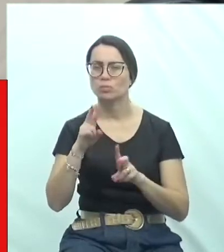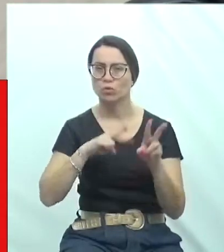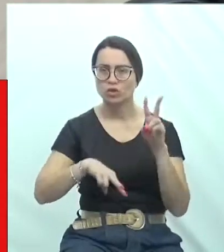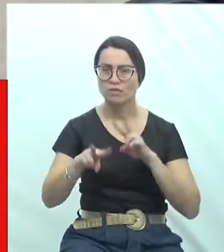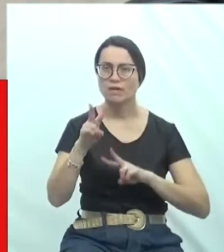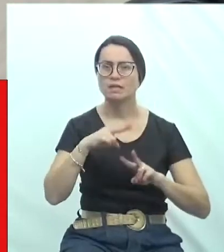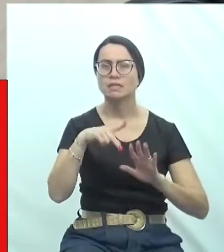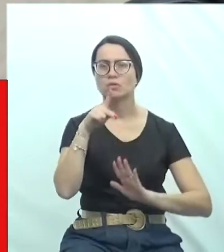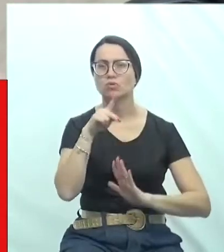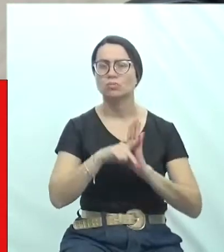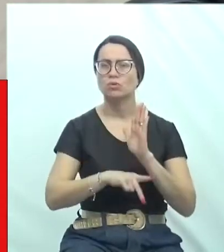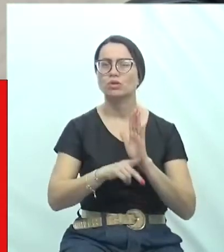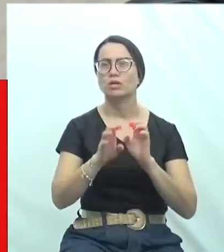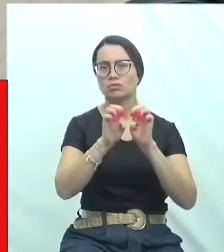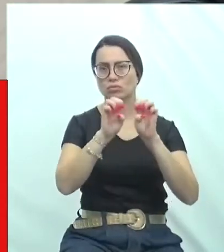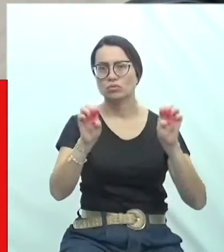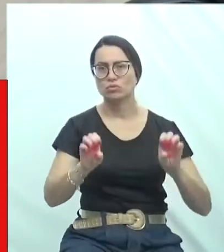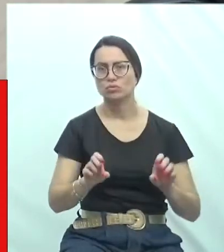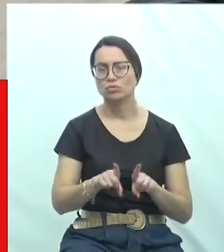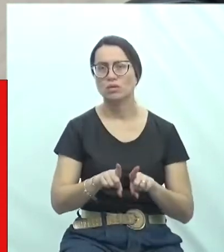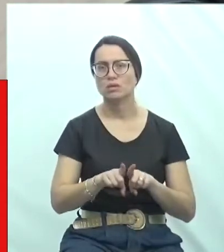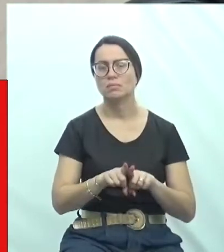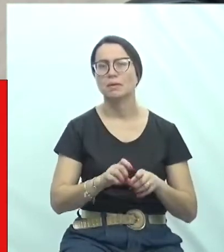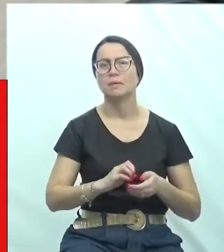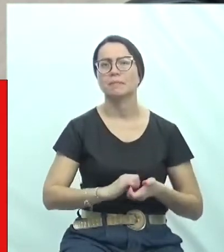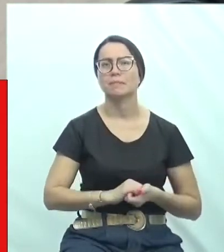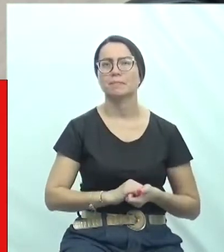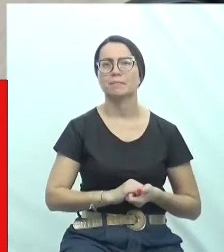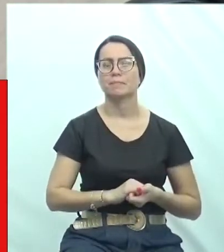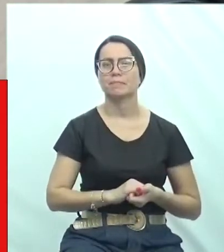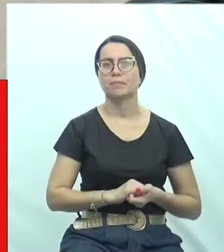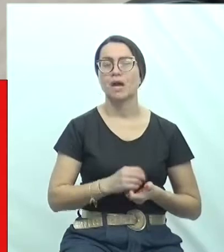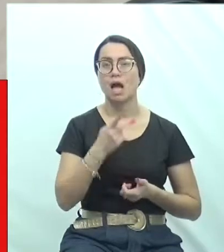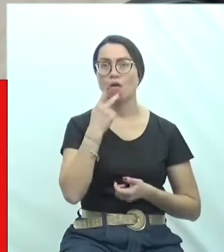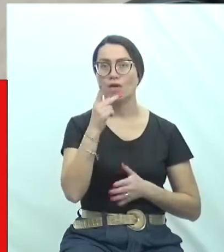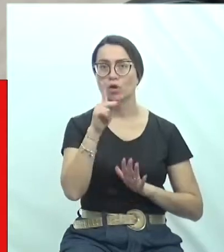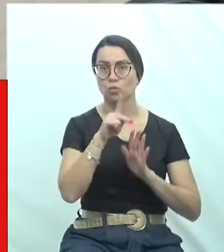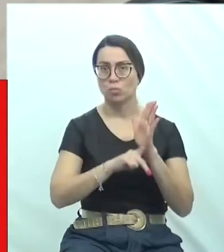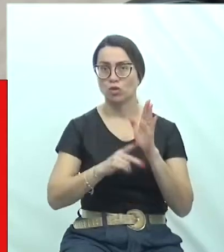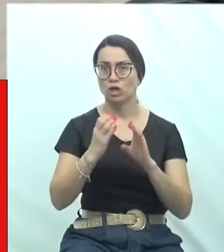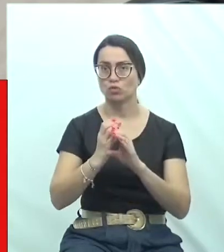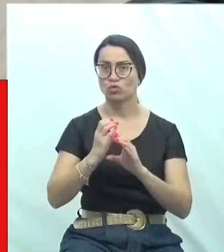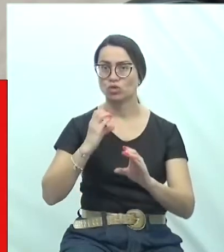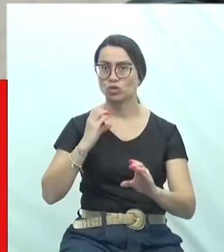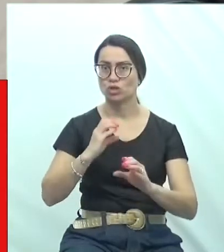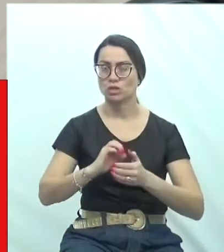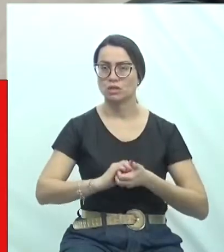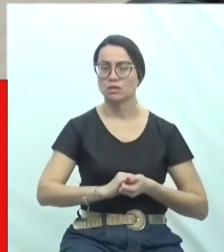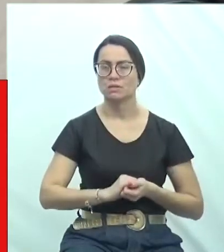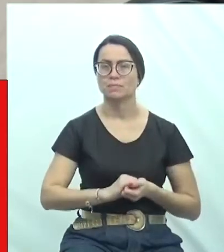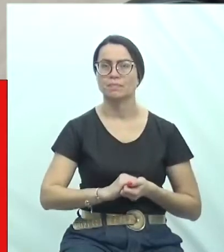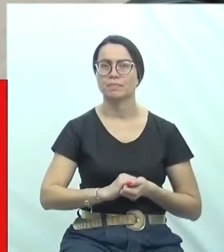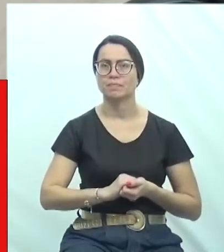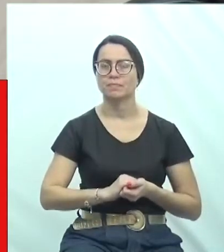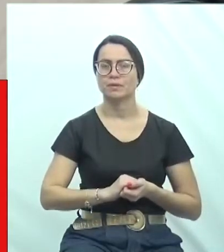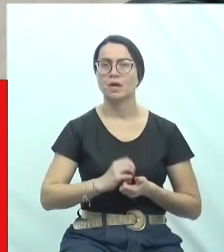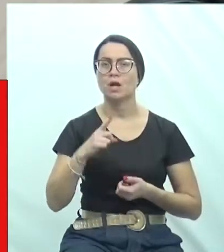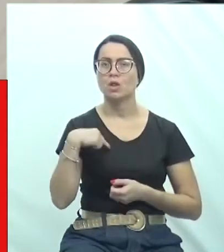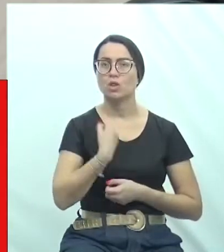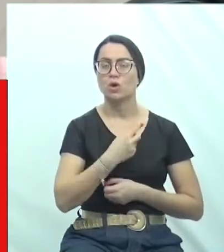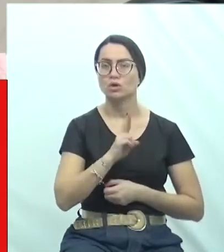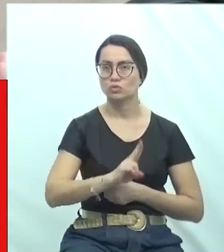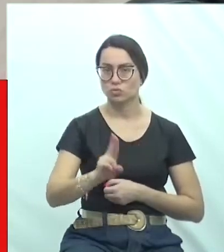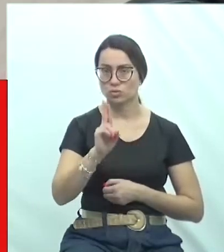De estrutura, né? Quando eu falo estrutura, eu falo projeto de engenharia, tá? Nós utilizamos esse mecanismo